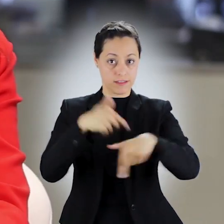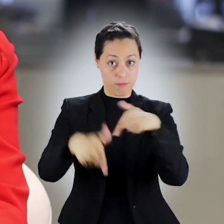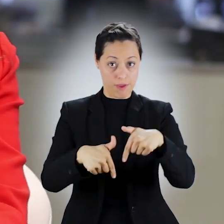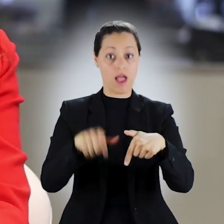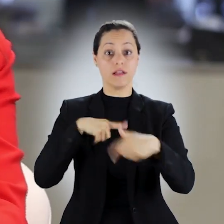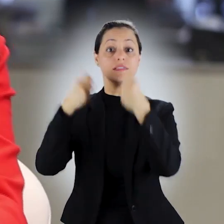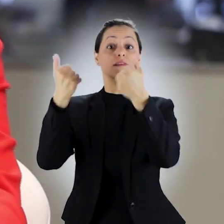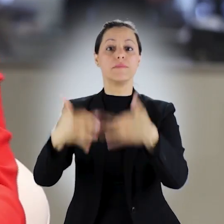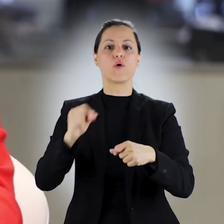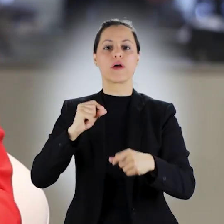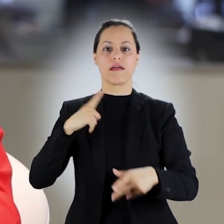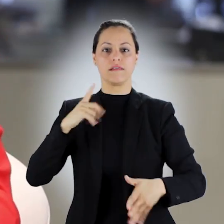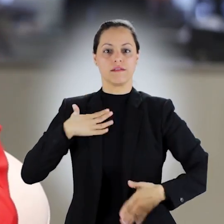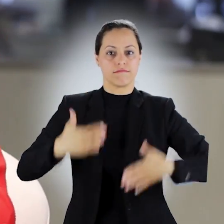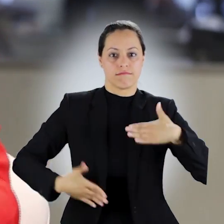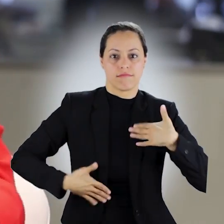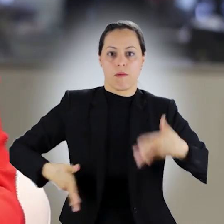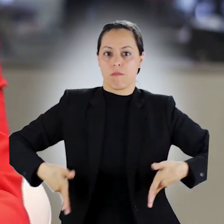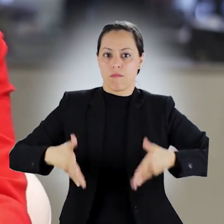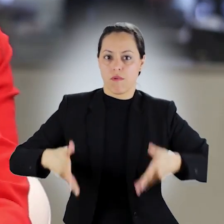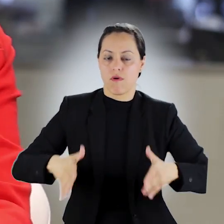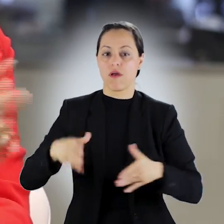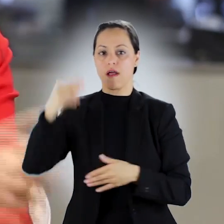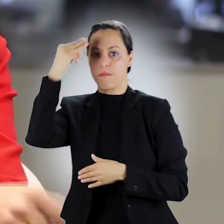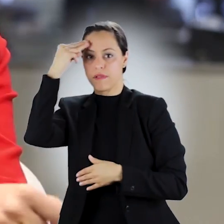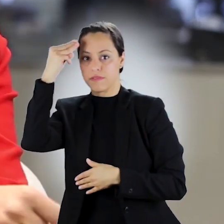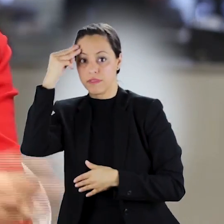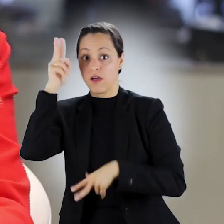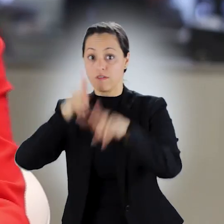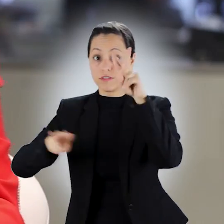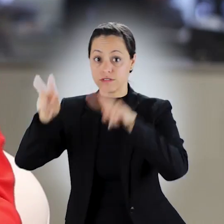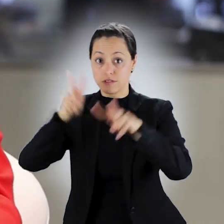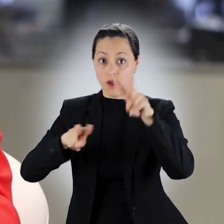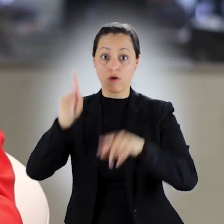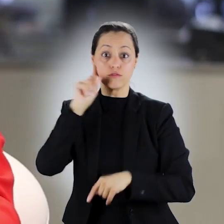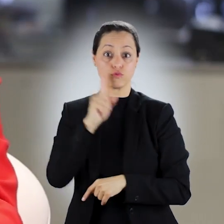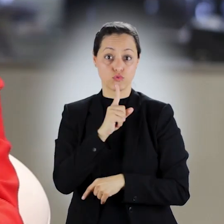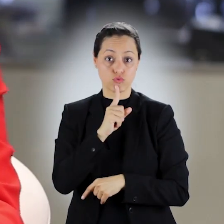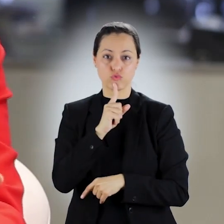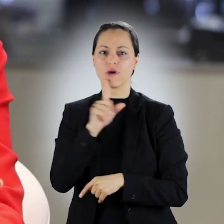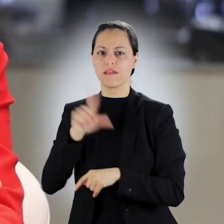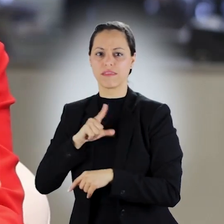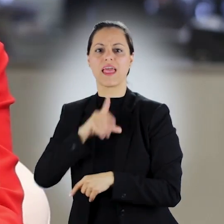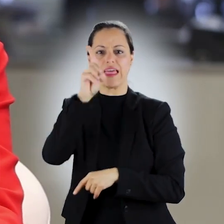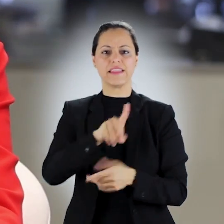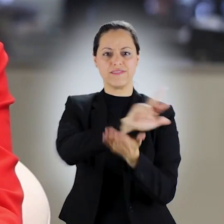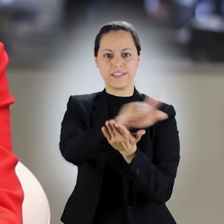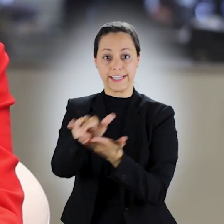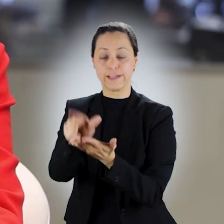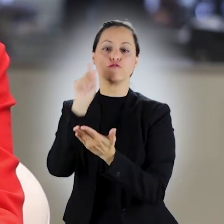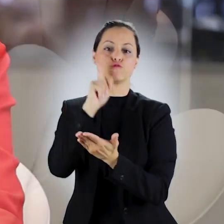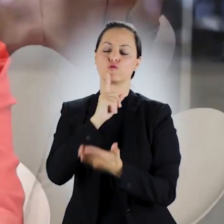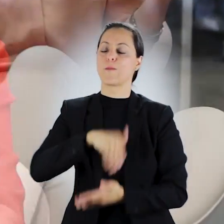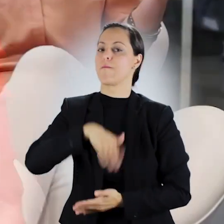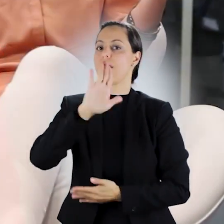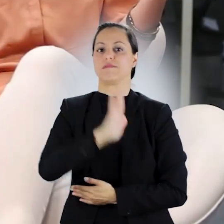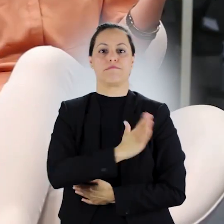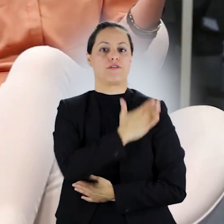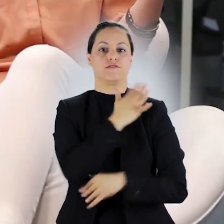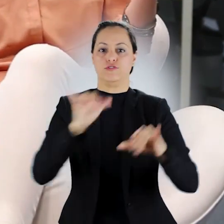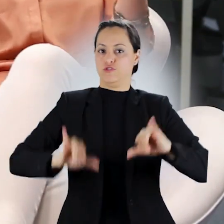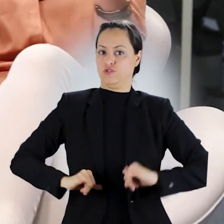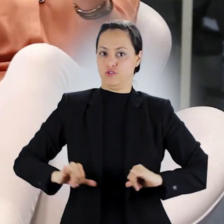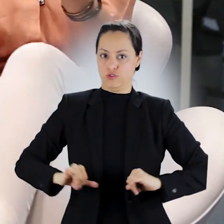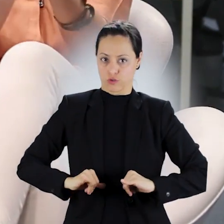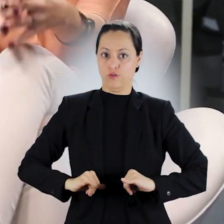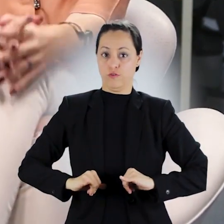de mobilidade, a mental, a visual e a auditiva, os surdos são os que sofrem mais preconceito. Eles são quase invisíveis na sociedade. É